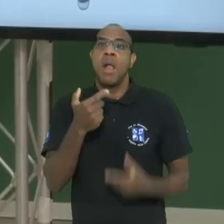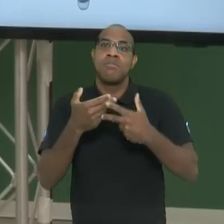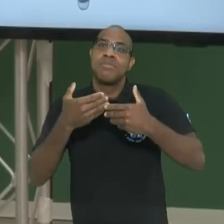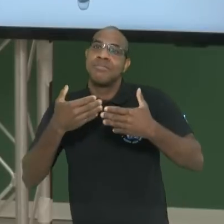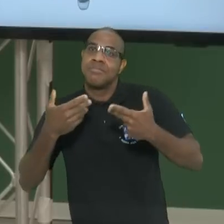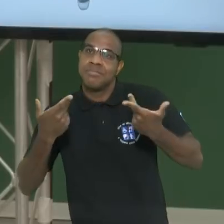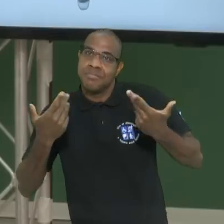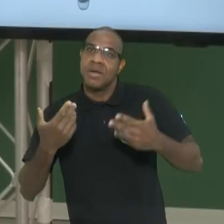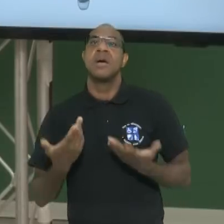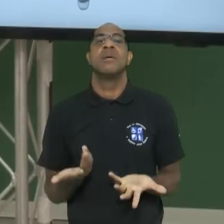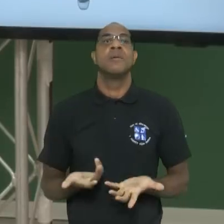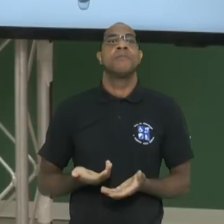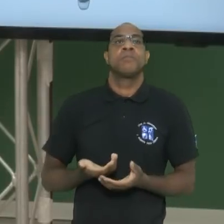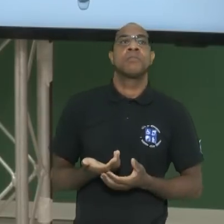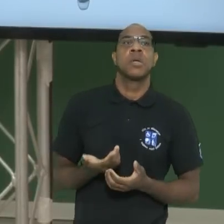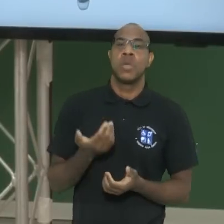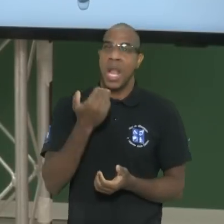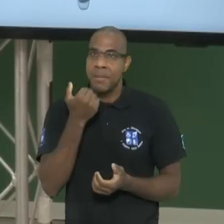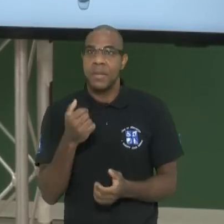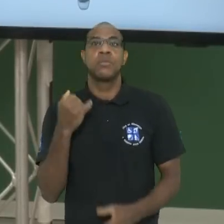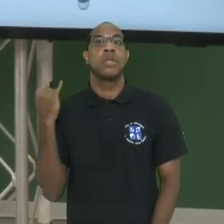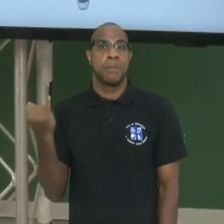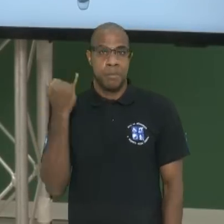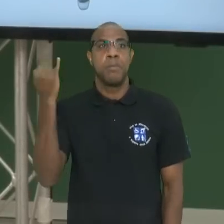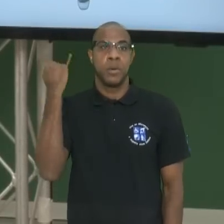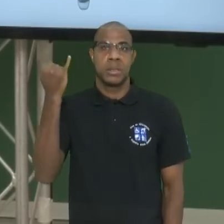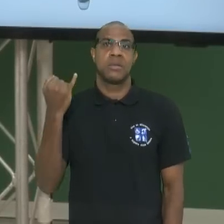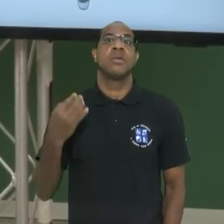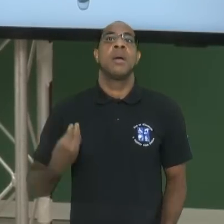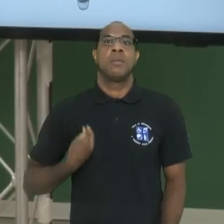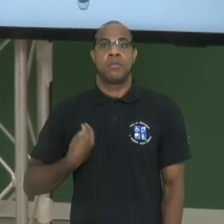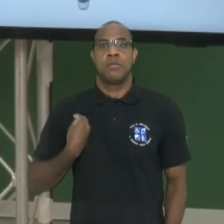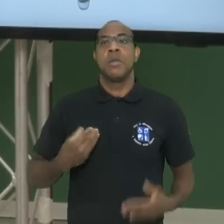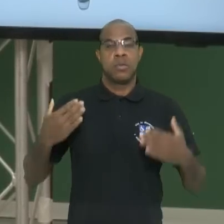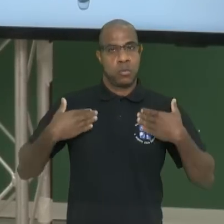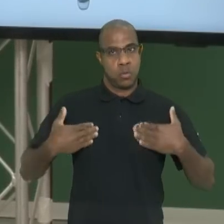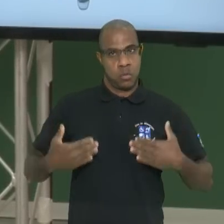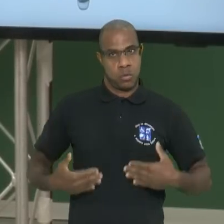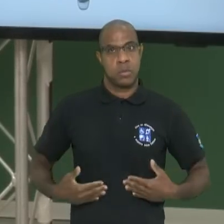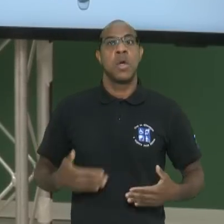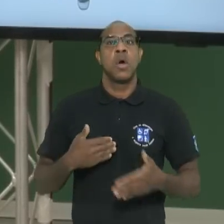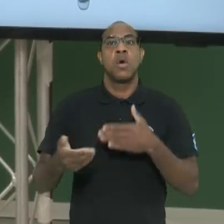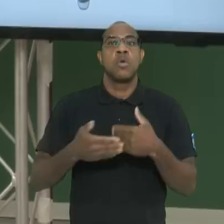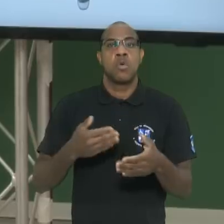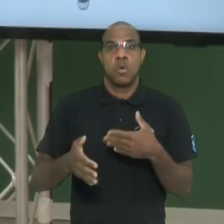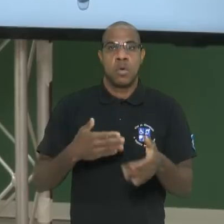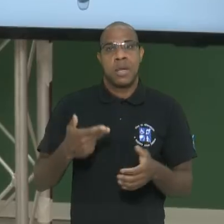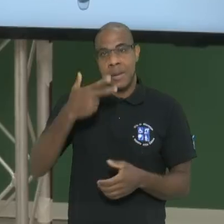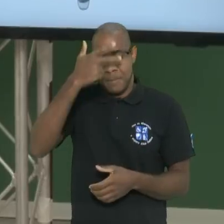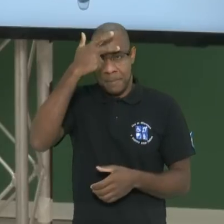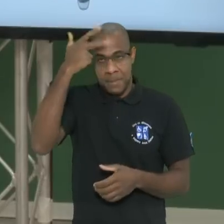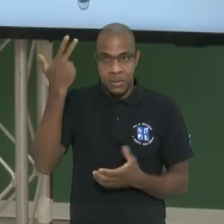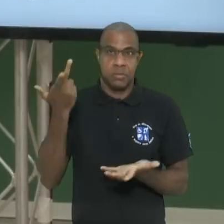elemento essencial para a sobrevivência e para o corpo de todo e qualquer ser vivo do planeta.